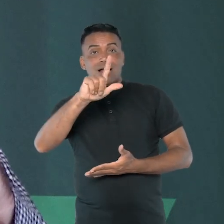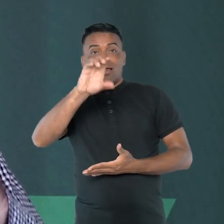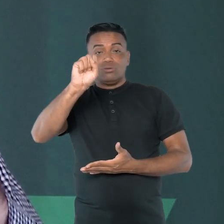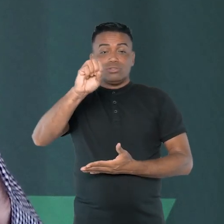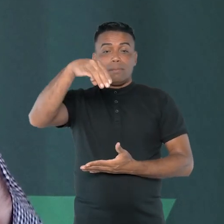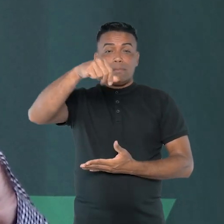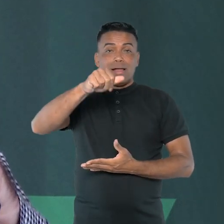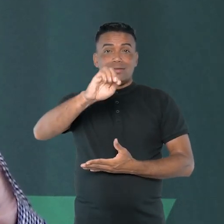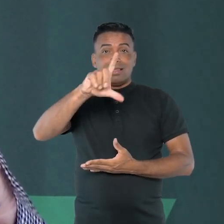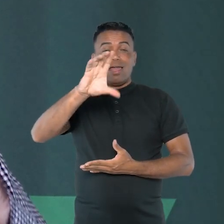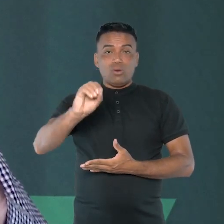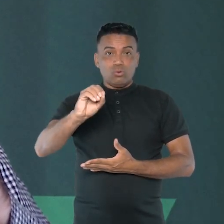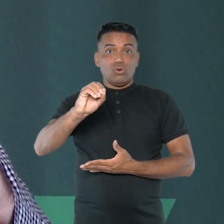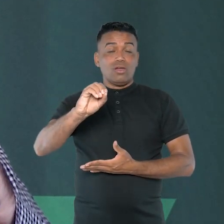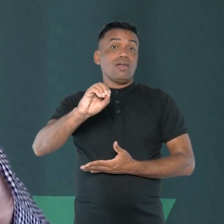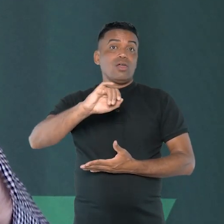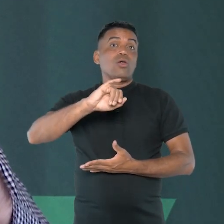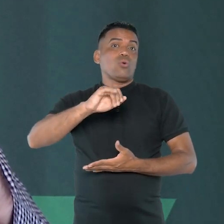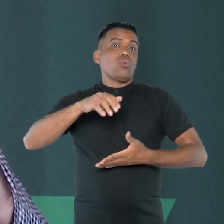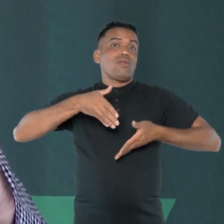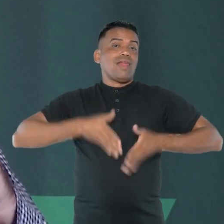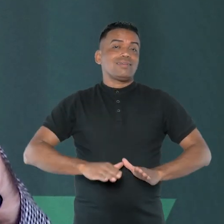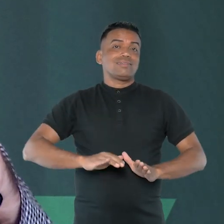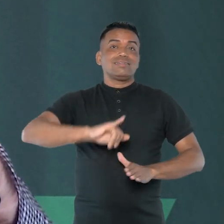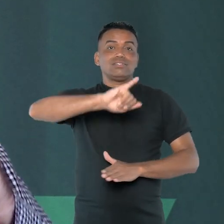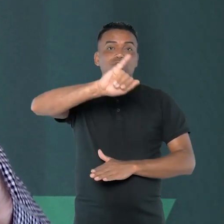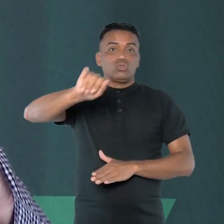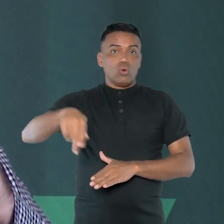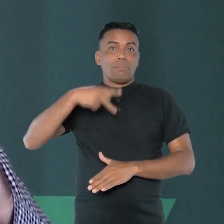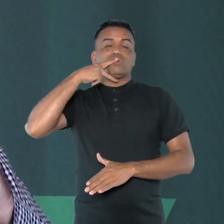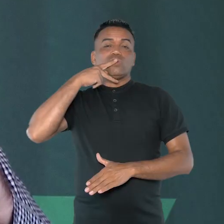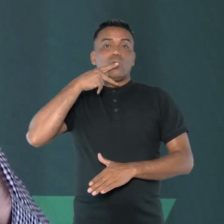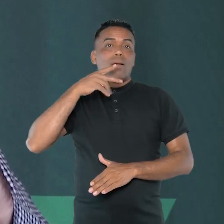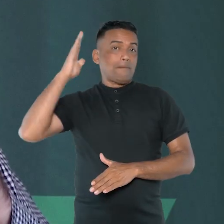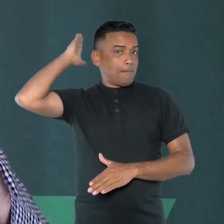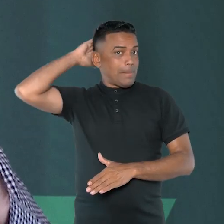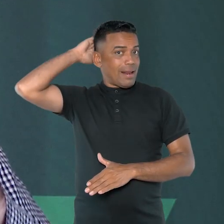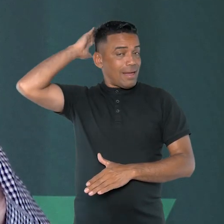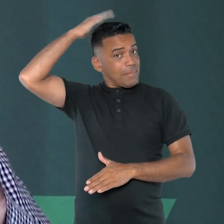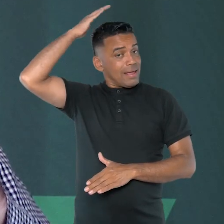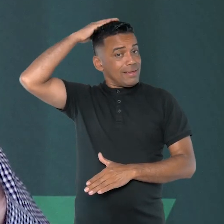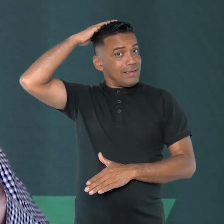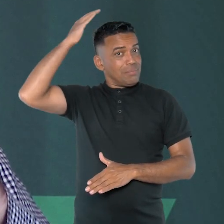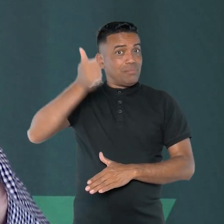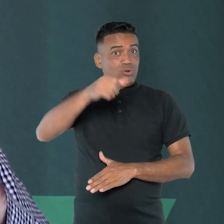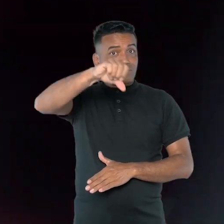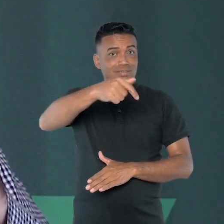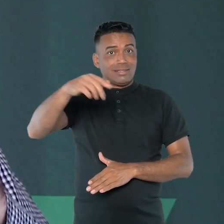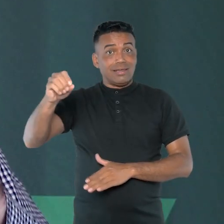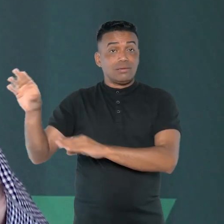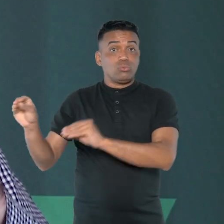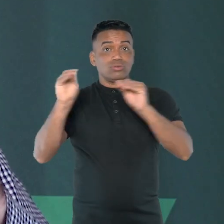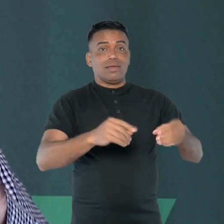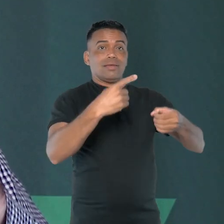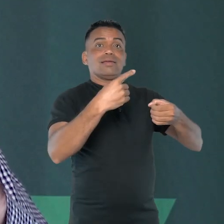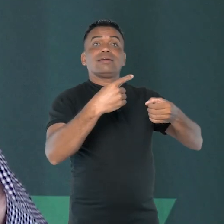Bem rapidamente, nasci em João Pessoa, na Paraíba, em 1970. Aos 15 anos me mudei para Brasília, e lá